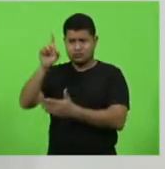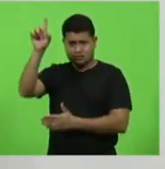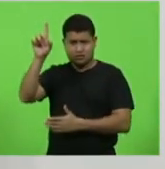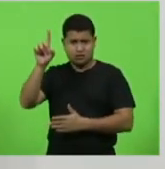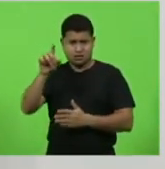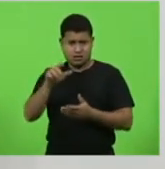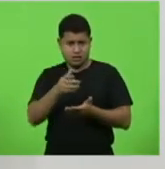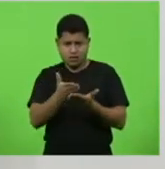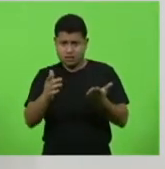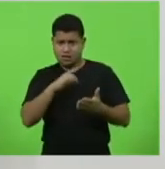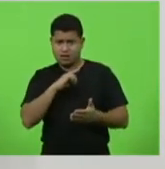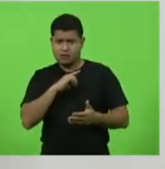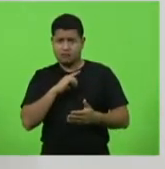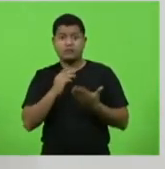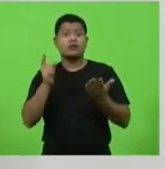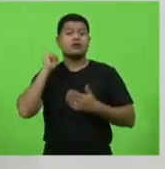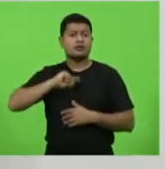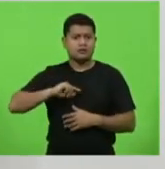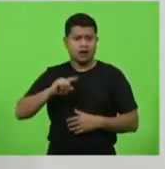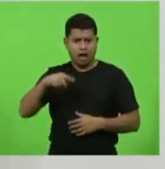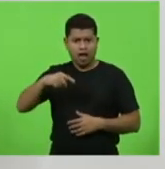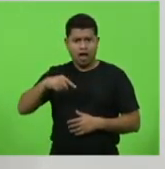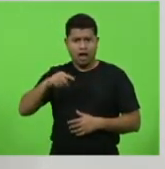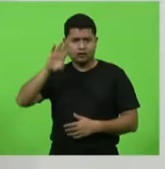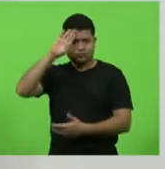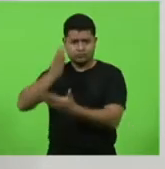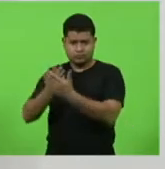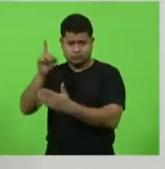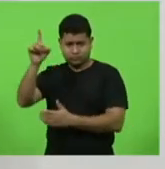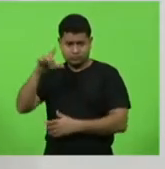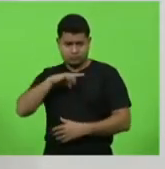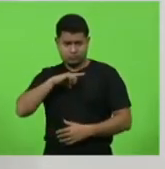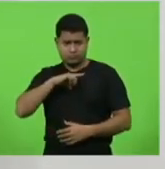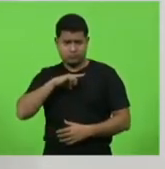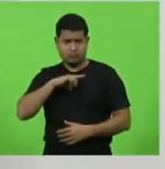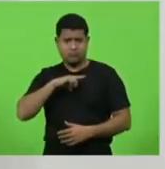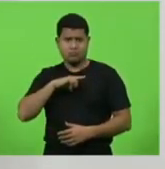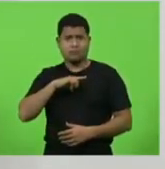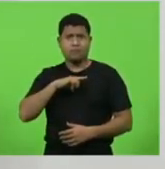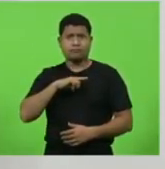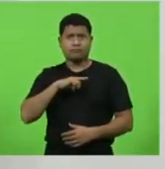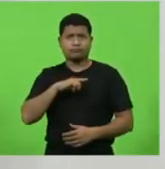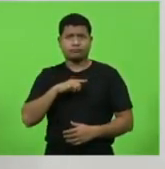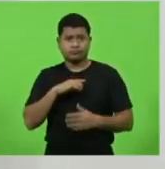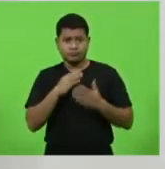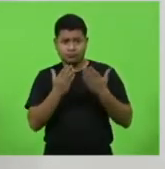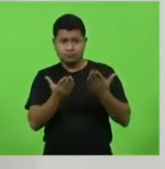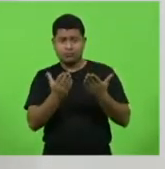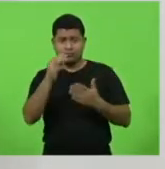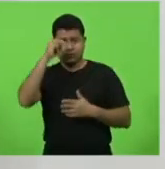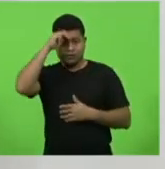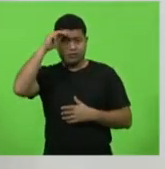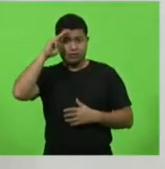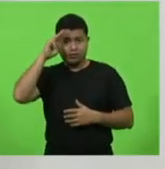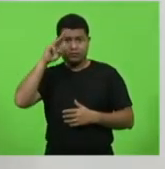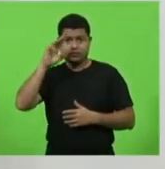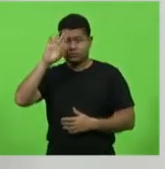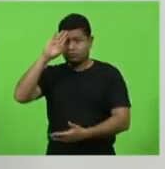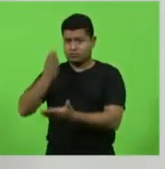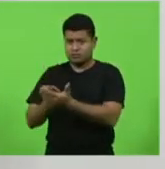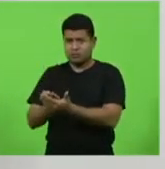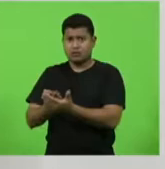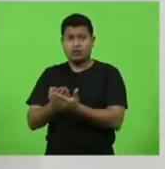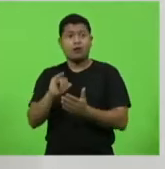Deputado Silvio, cristão? O senhor é cristão? Sim? Bispo Sérgio, cristão. Jessé, cristão.